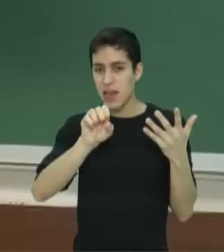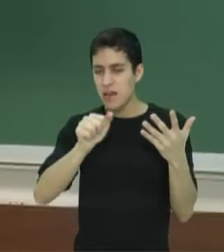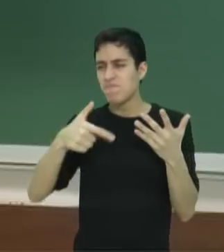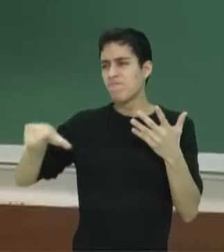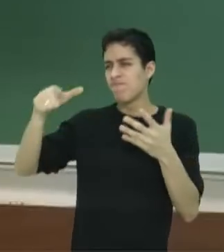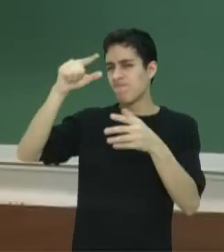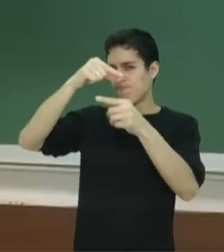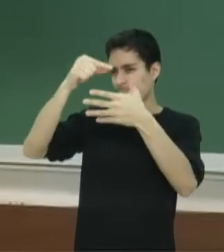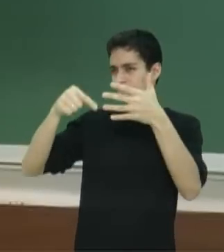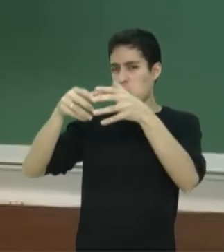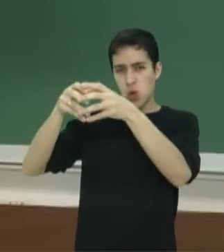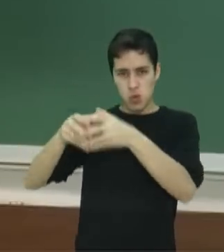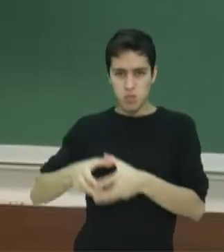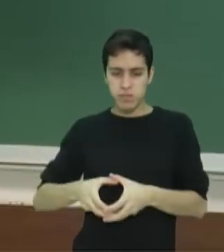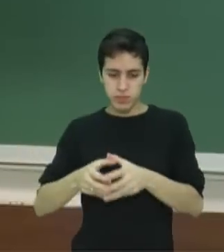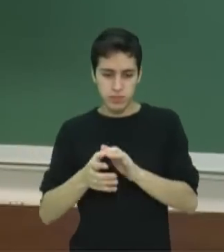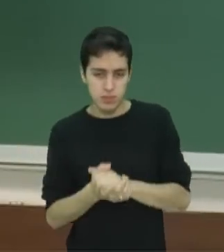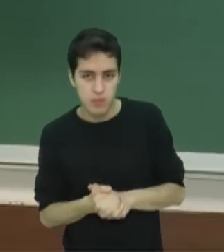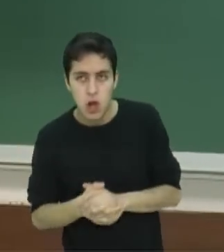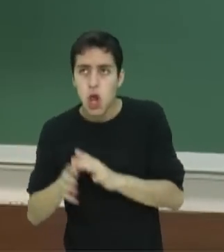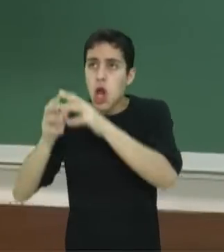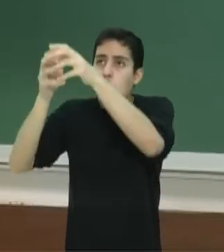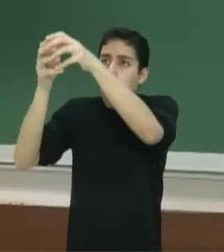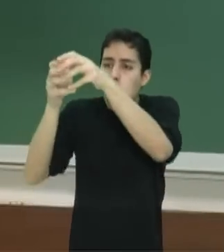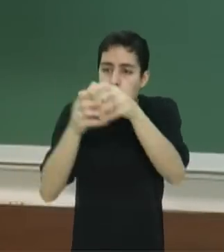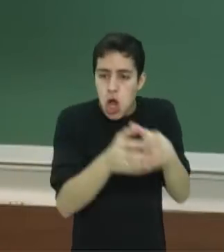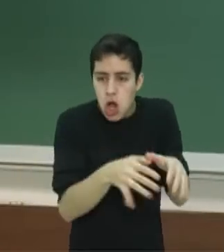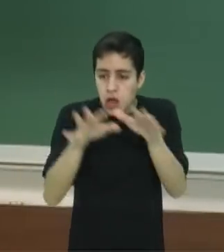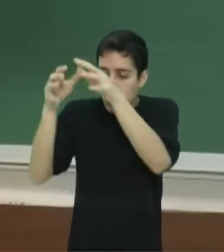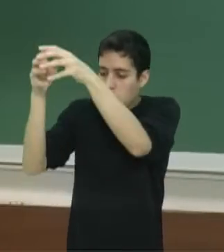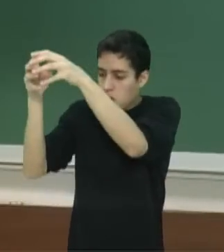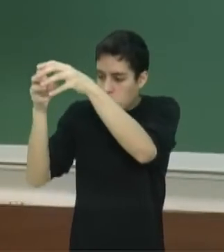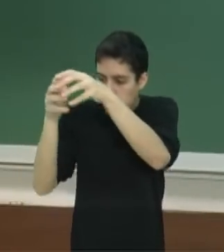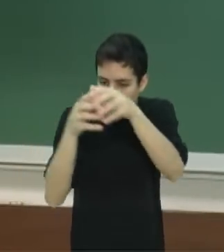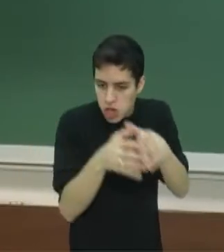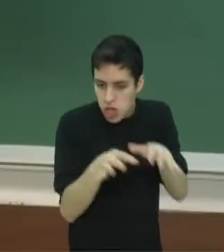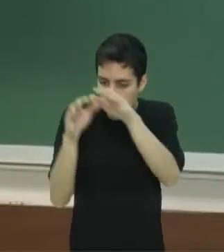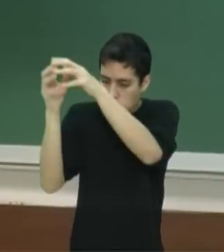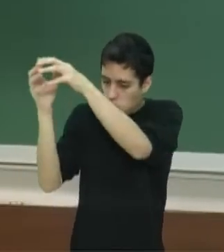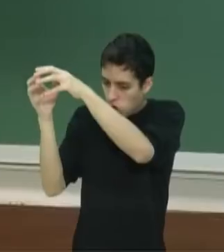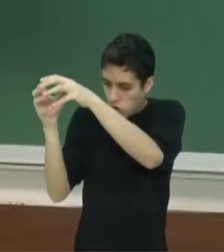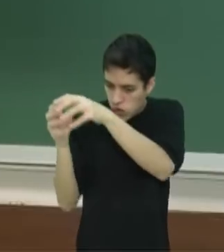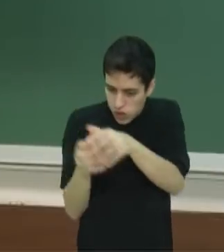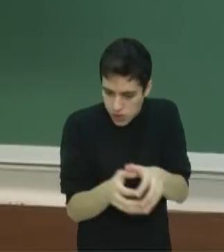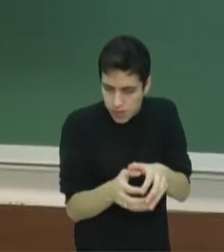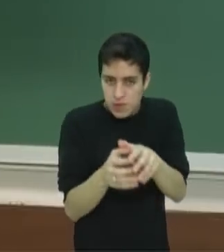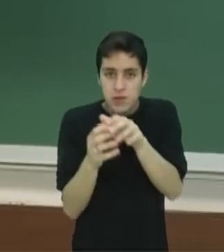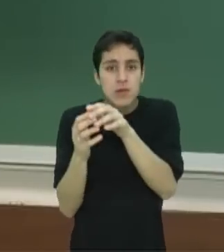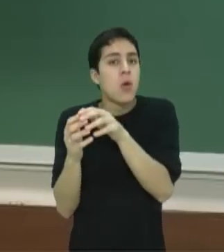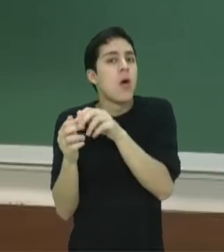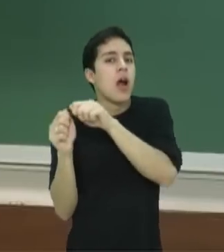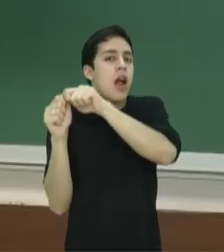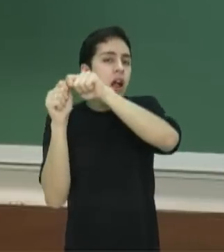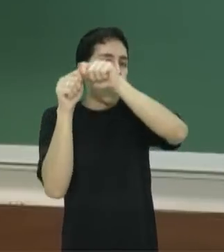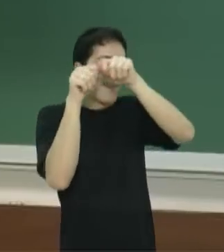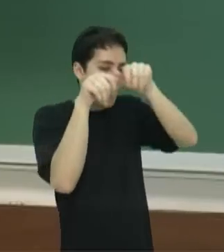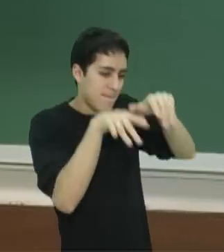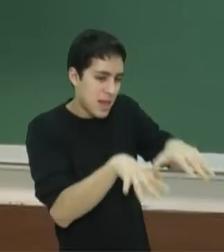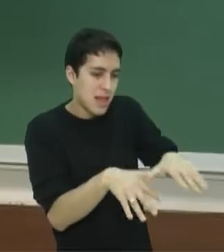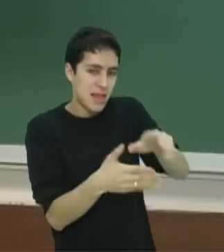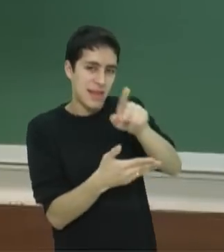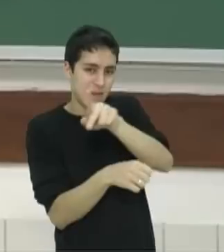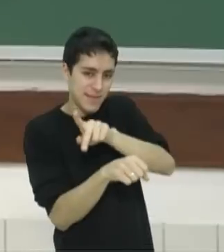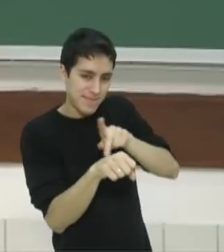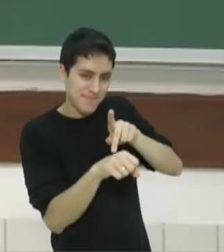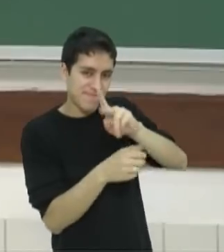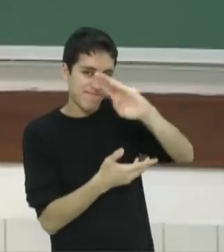uma grande quantidade desses povos, né, de pessoas que faziam parte desses povos aqui, vieram para o país. E